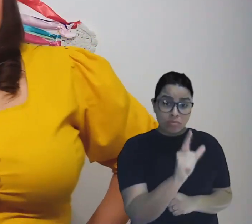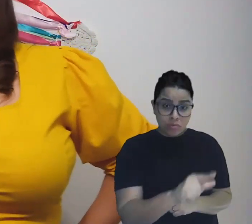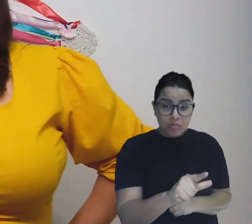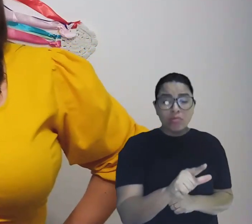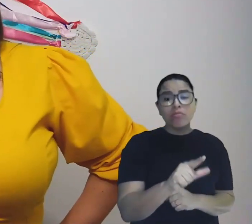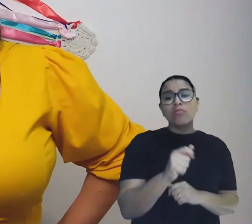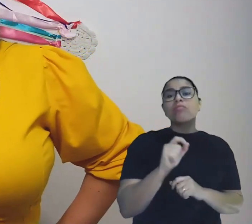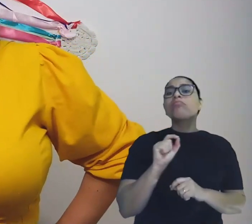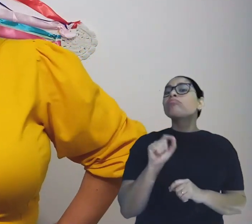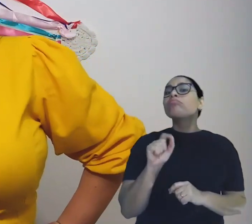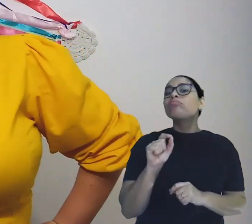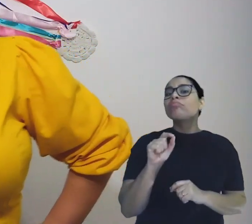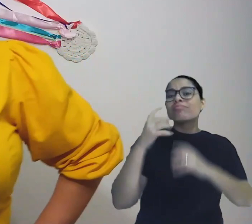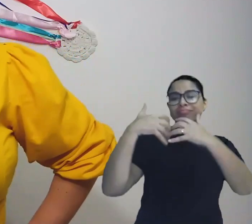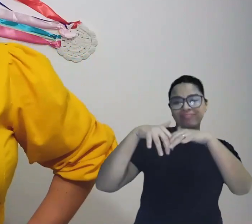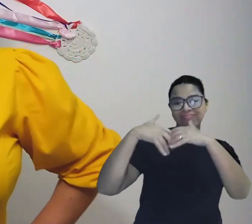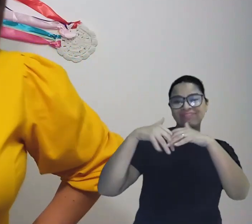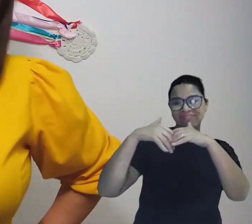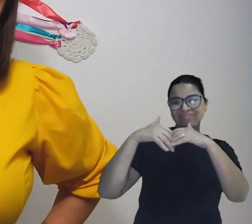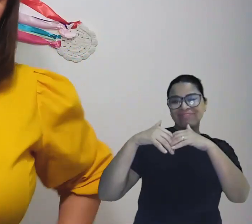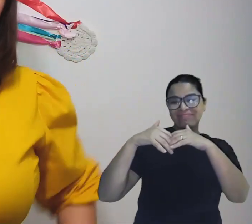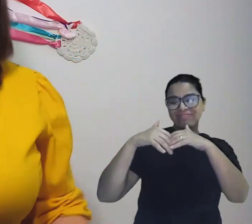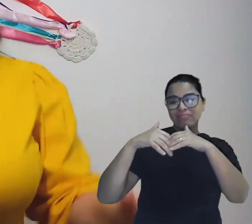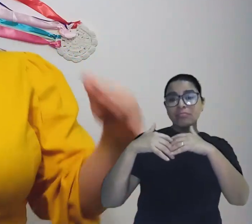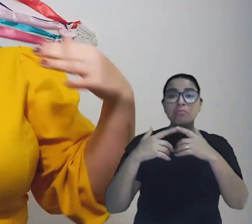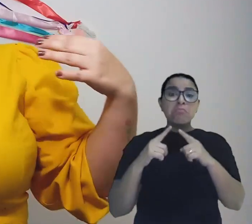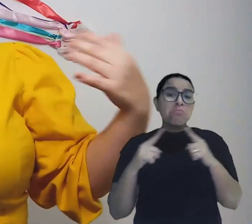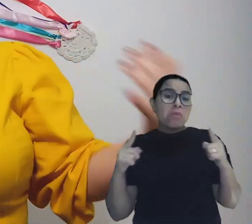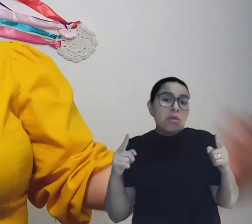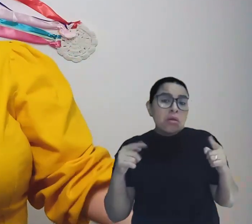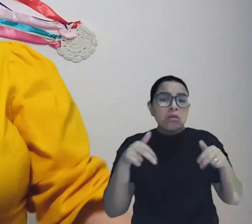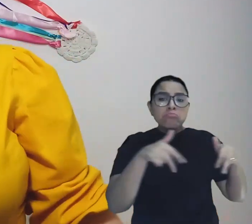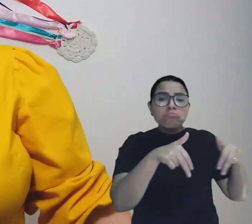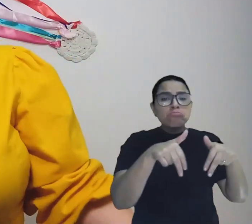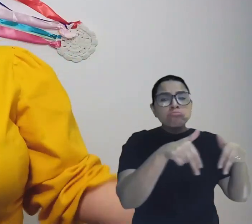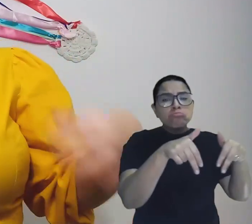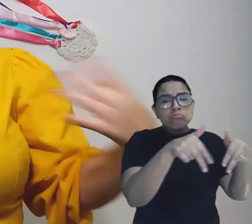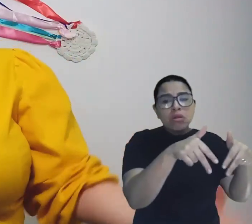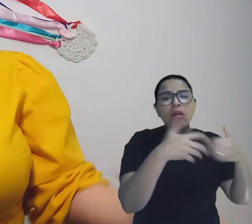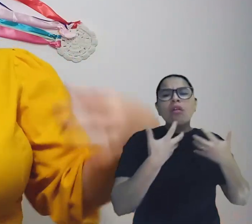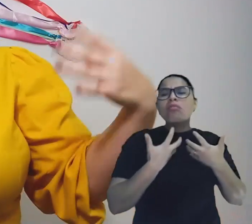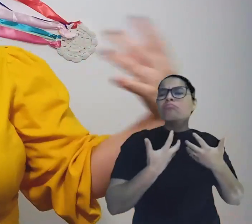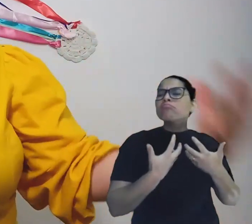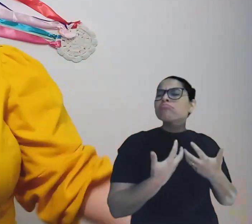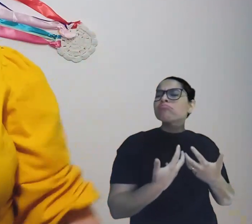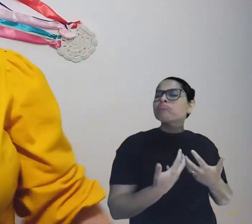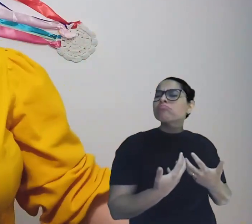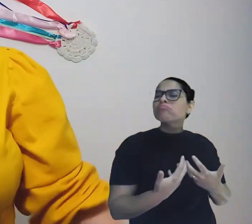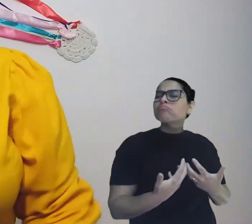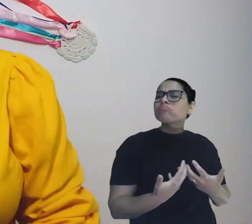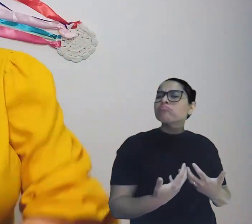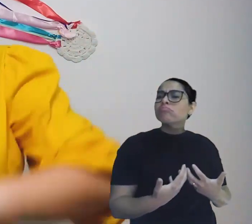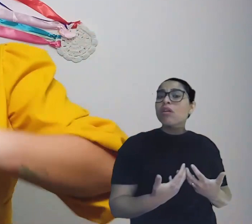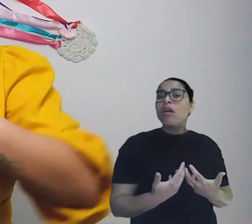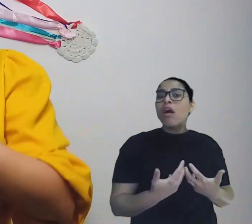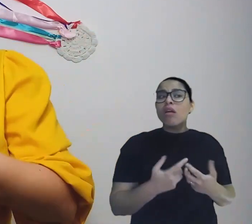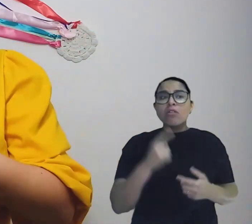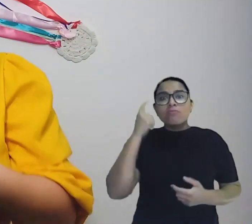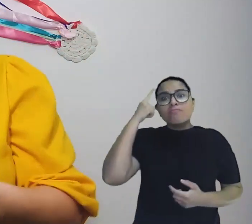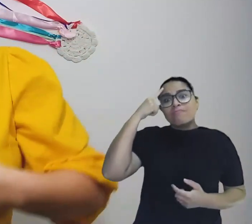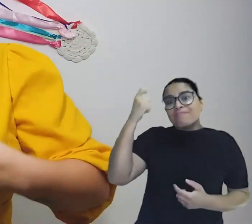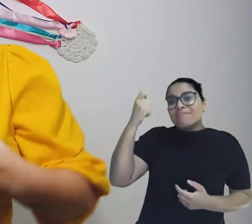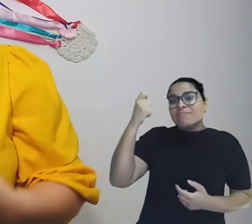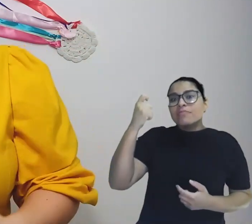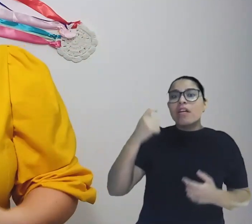fim da história, eles estavam cansados de tanto caminhar e